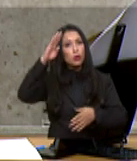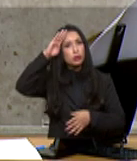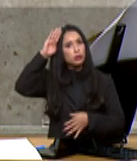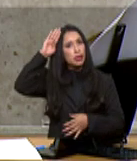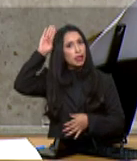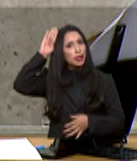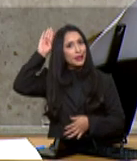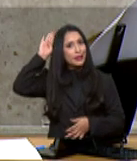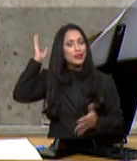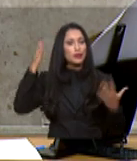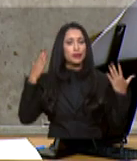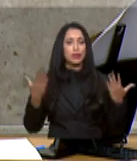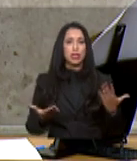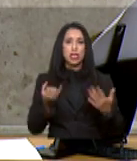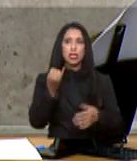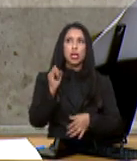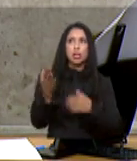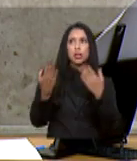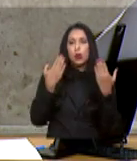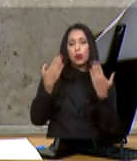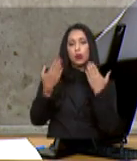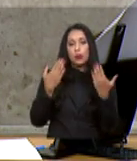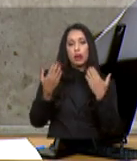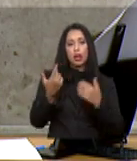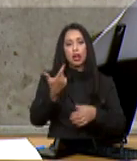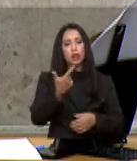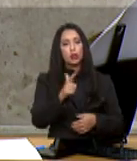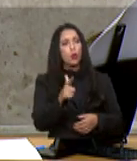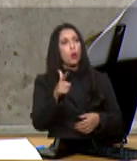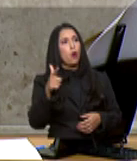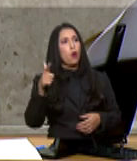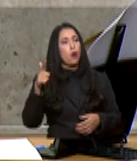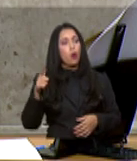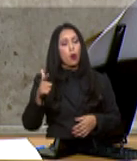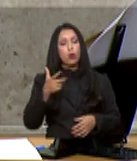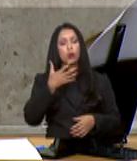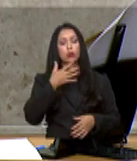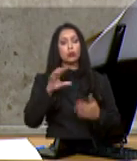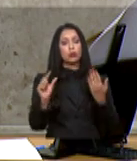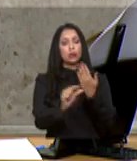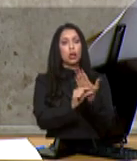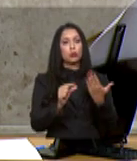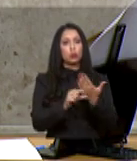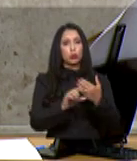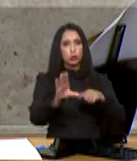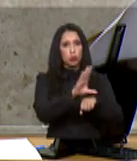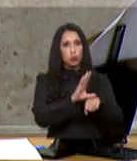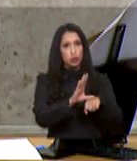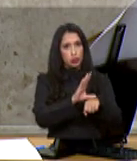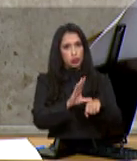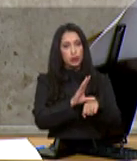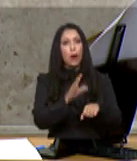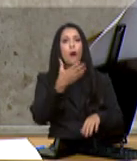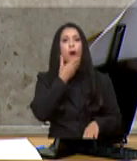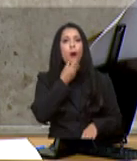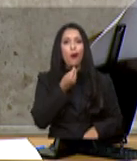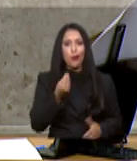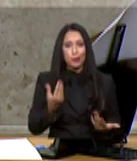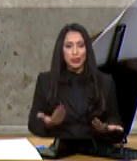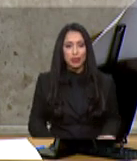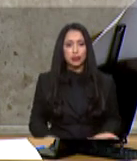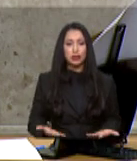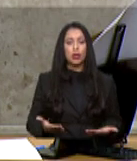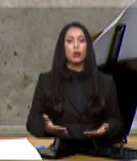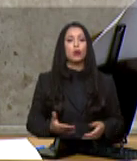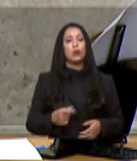acadêmica, quando comparado a trabalhos de renomados constitucionalistas do gênero masculino. Aliás, o Observatório